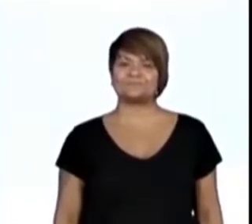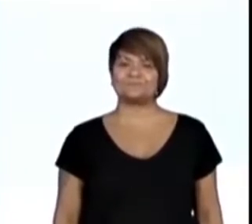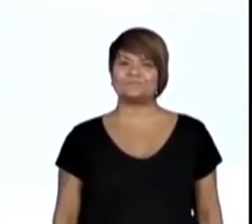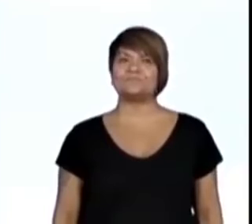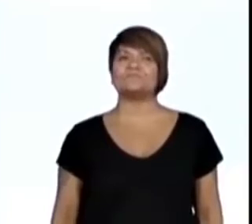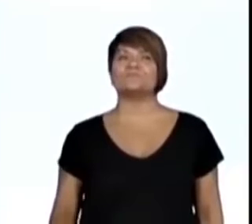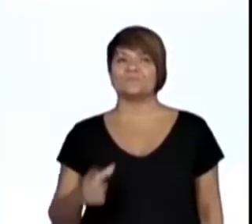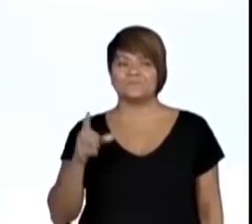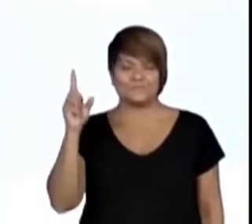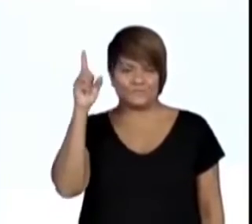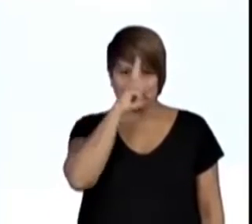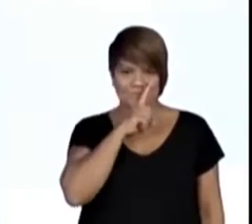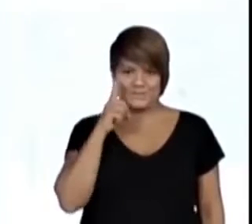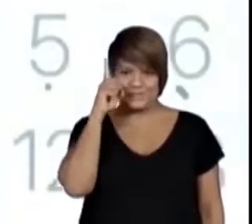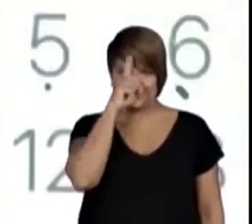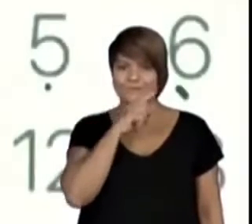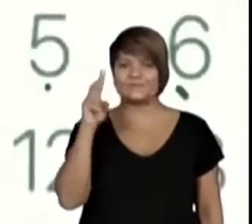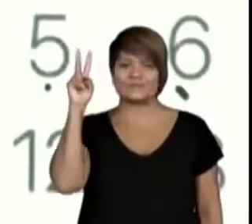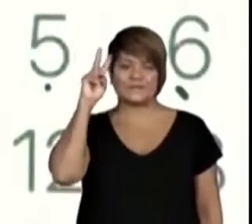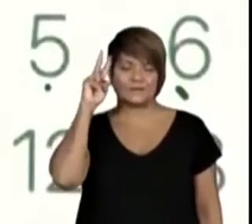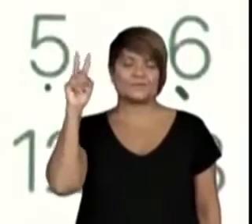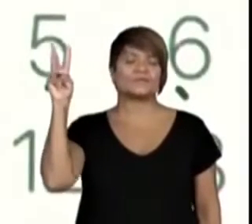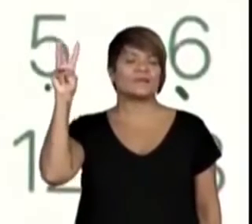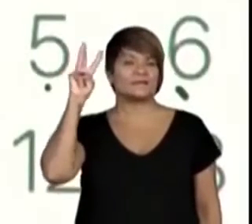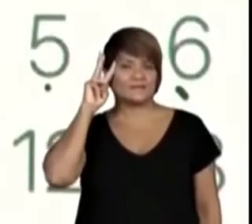Então, a gente tem domingo,